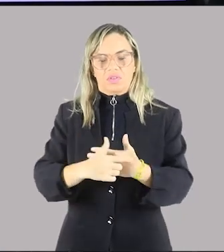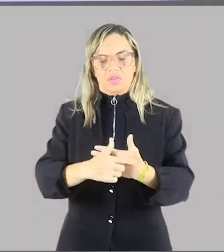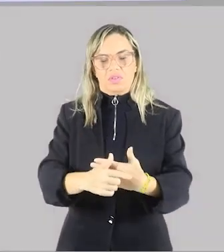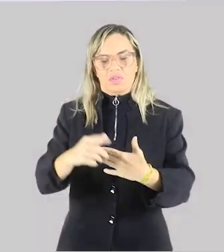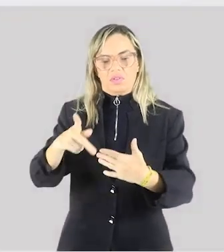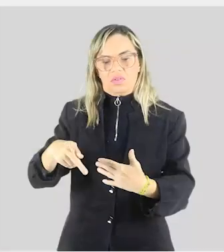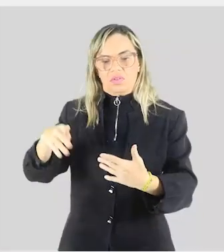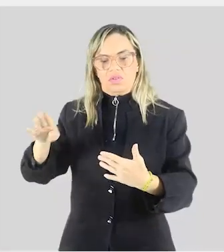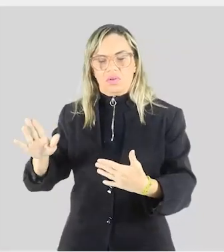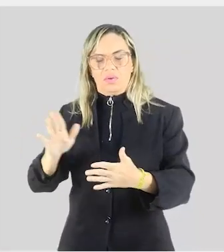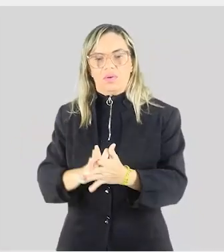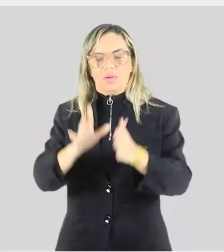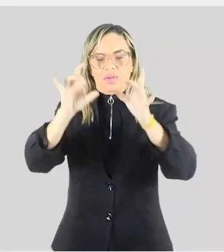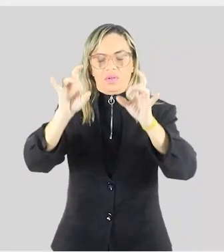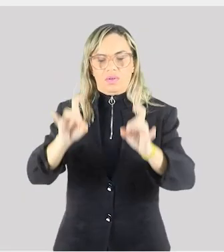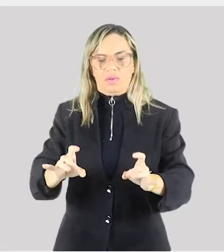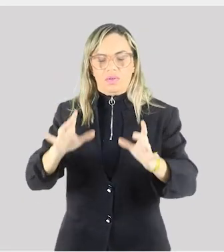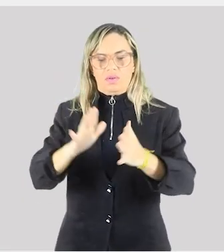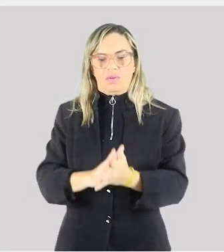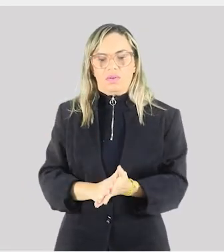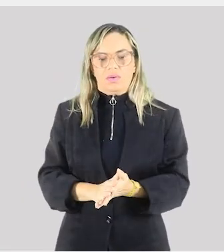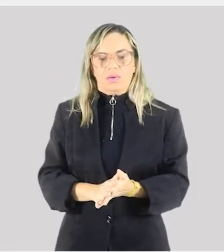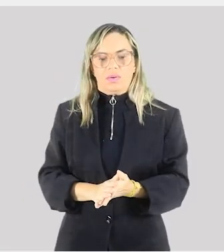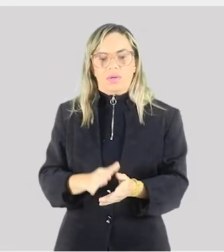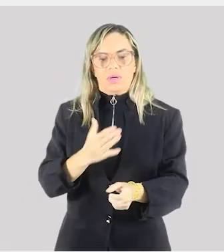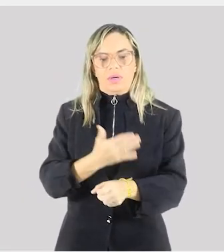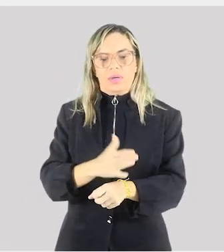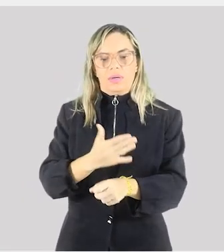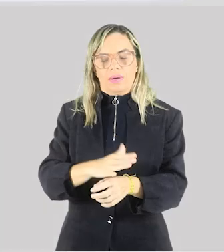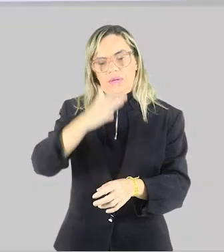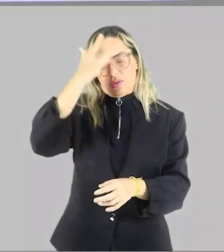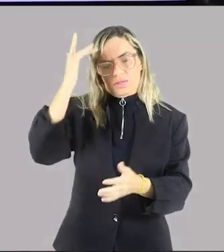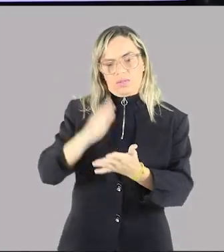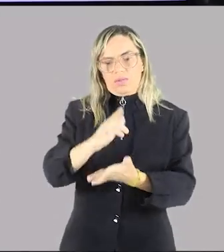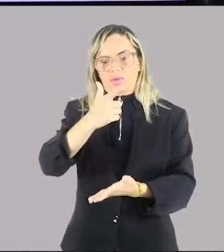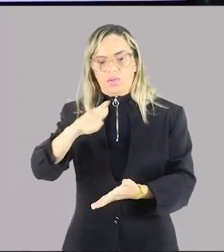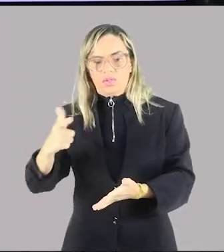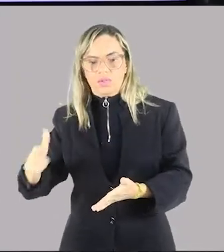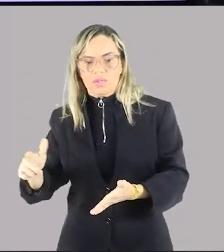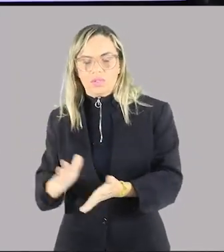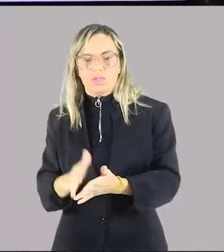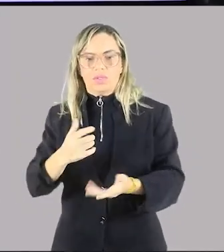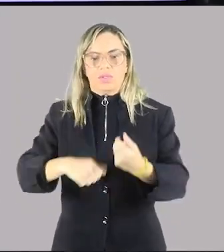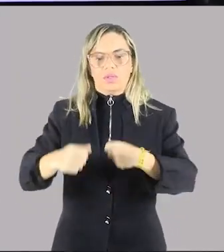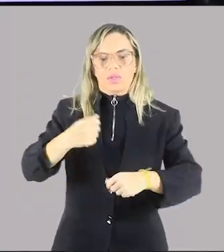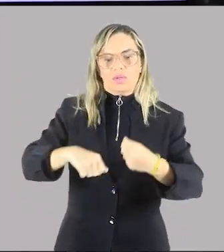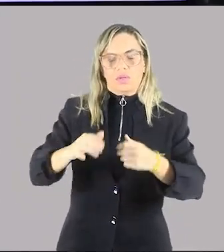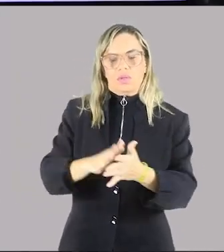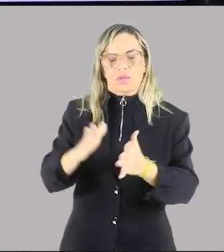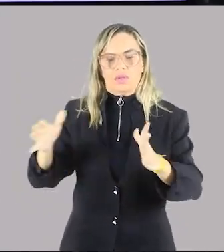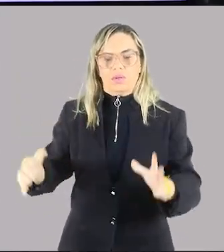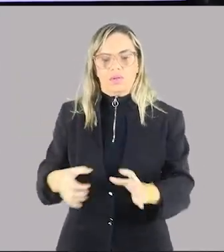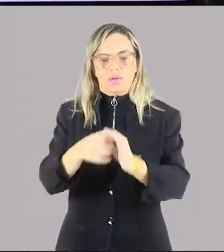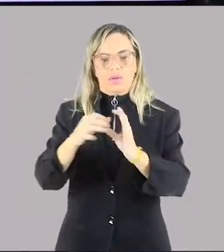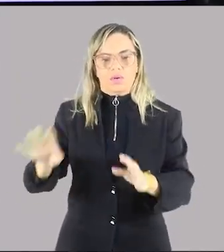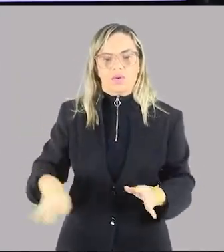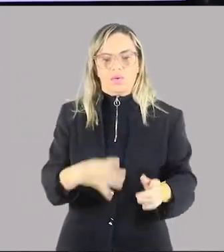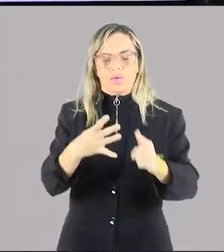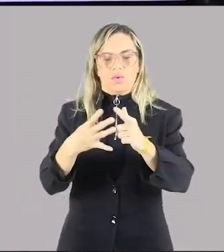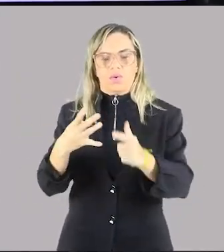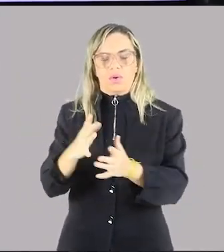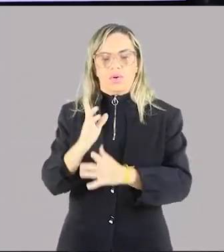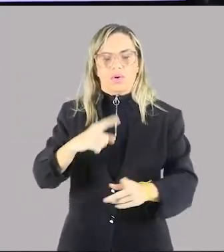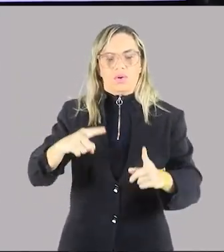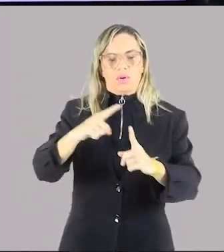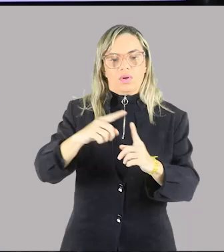determinadas situações, ok? São pessoas que não têm vínculo e em determinadas situações que são de 4 tipos. Por exemplo, o